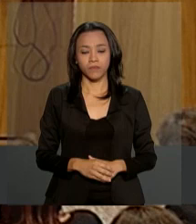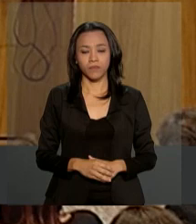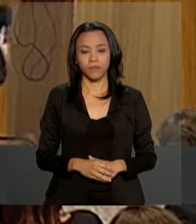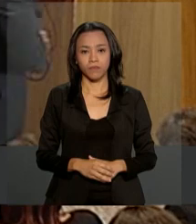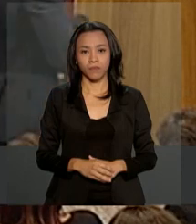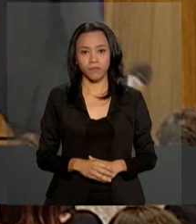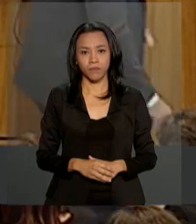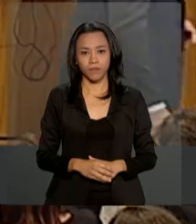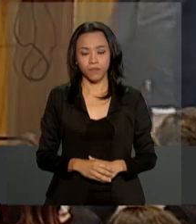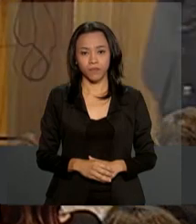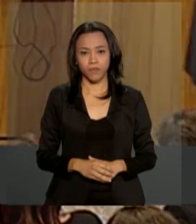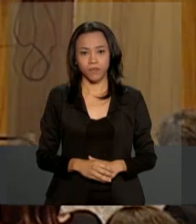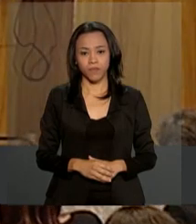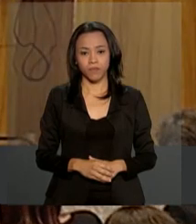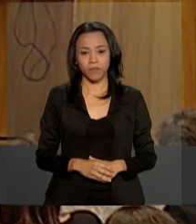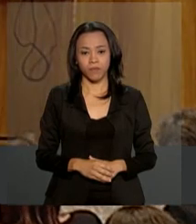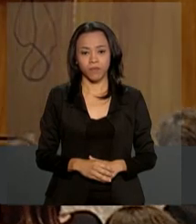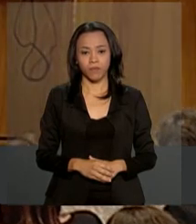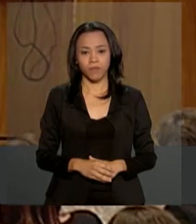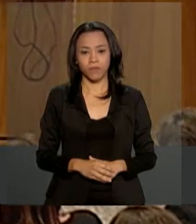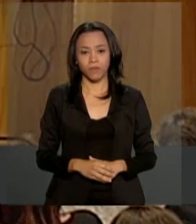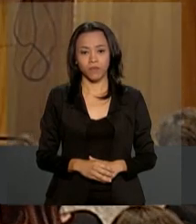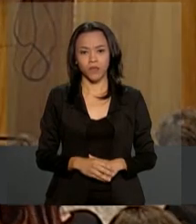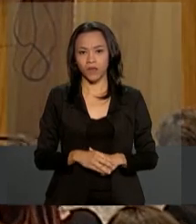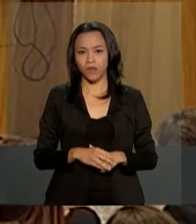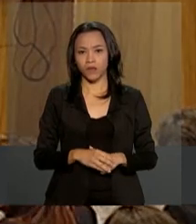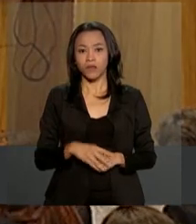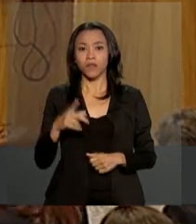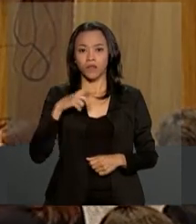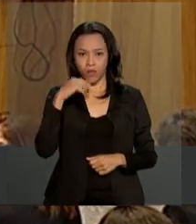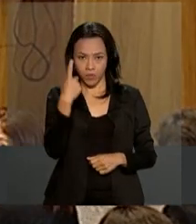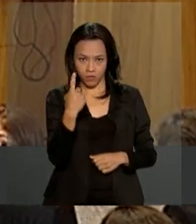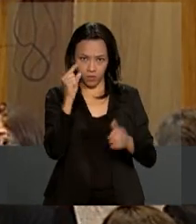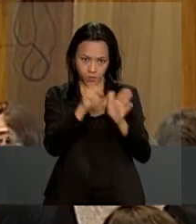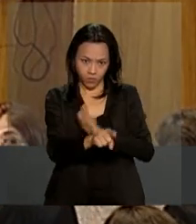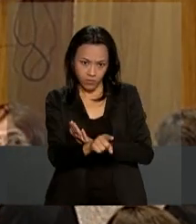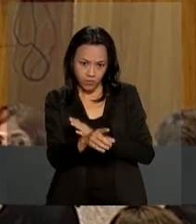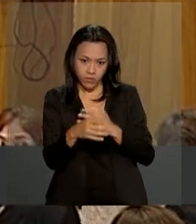quem mariana não tem mais uma amarela